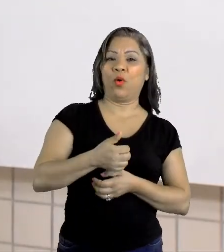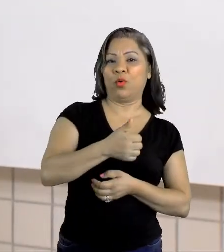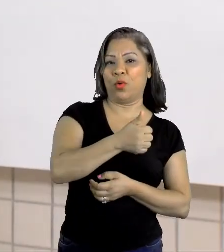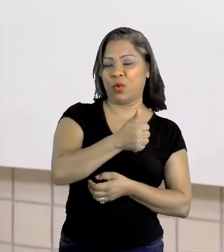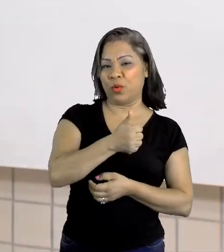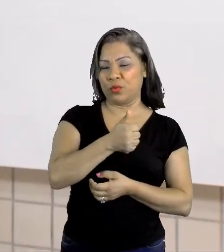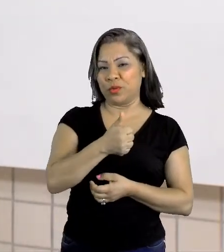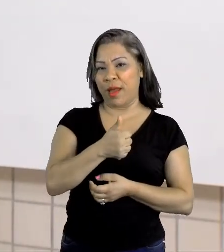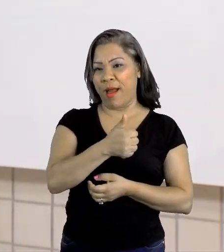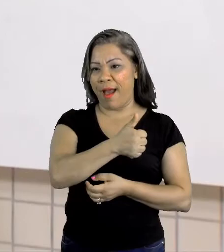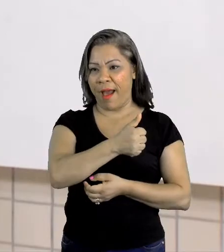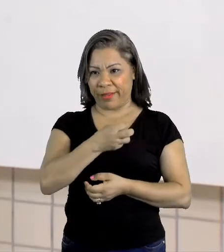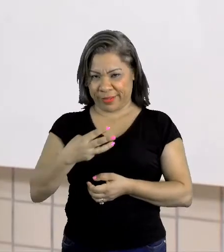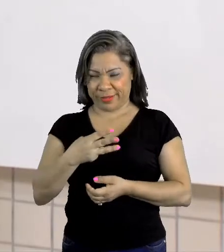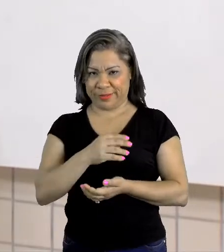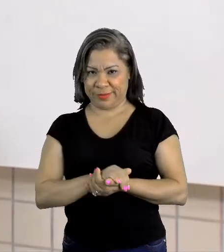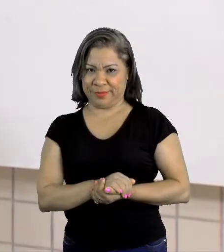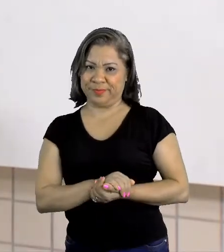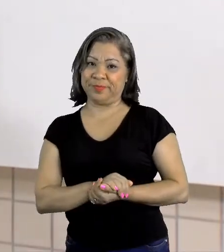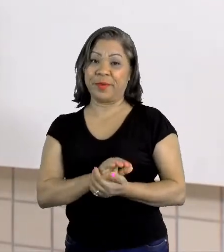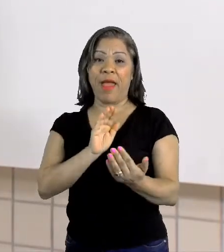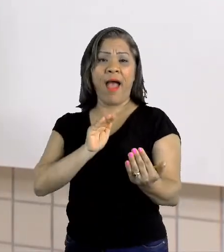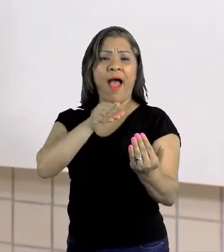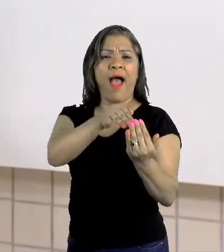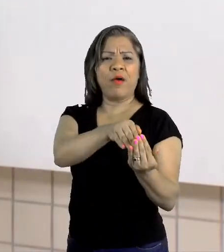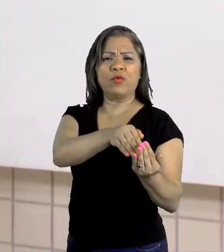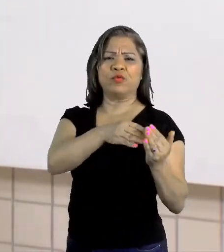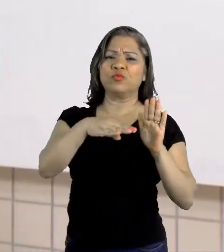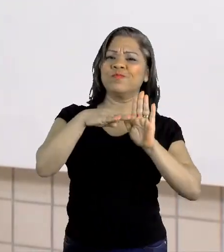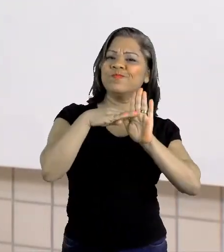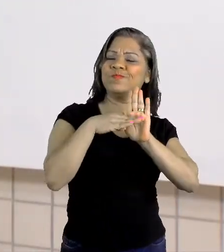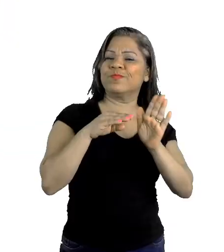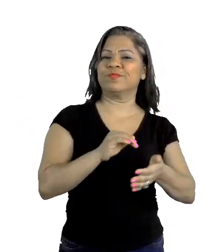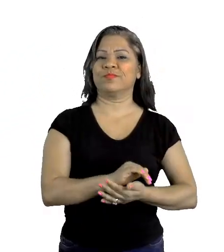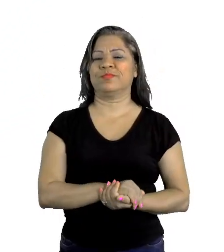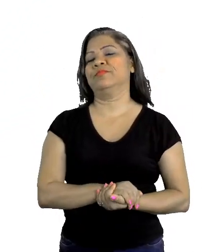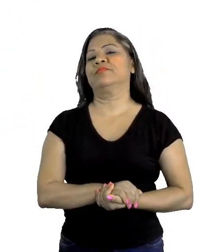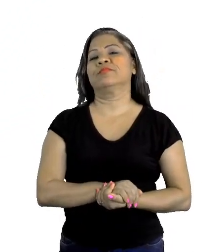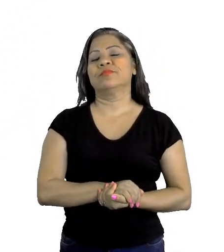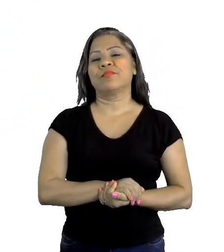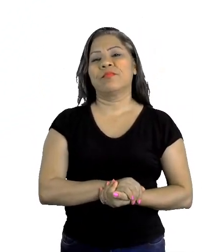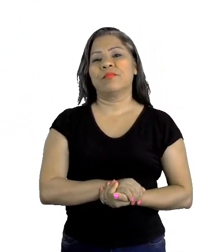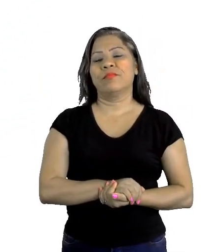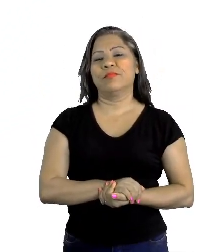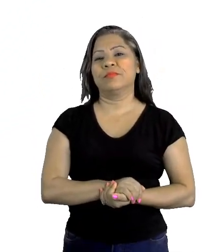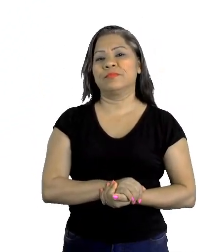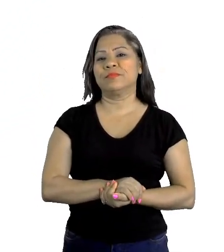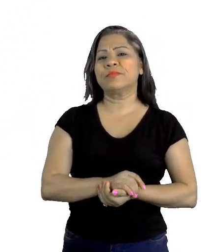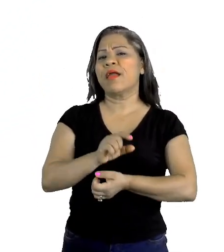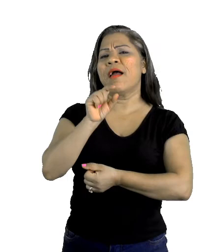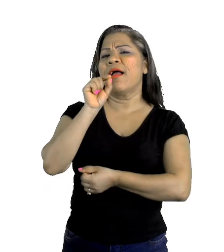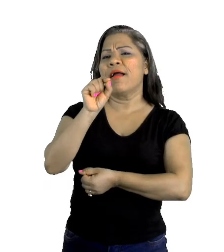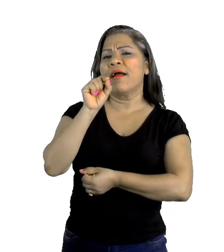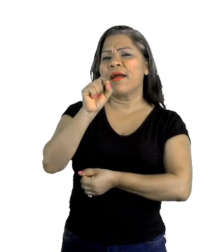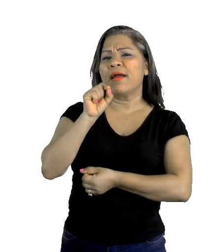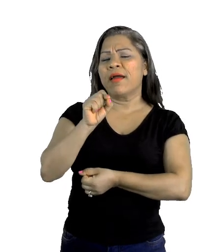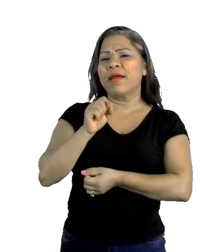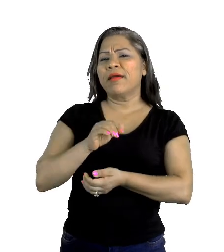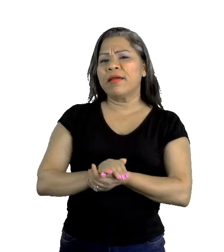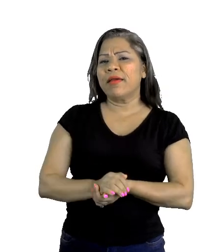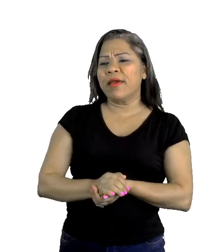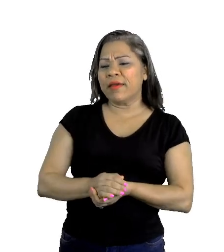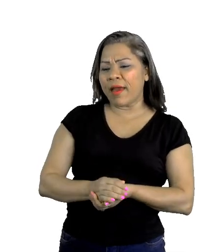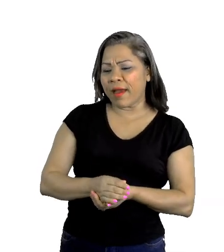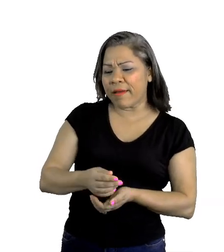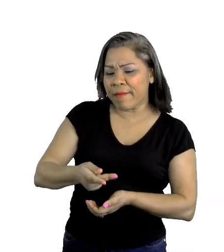para a nossa última questão. A última questão fala o seguinte: quem conta essa